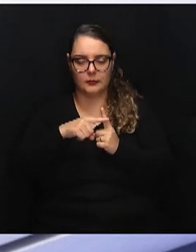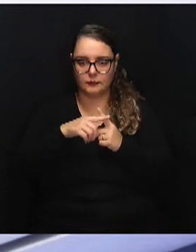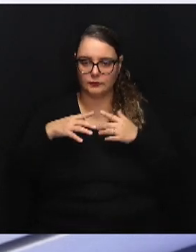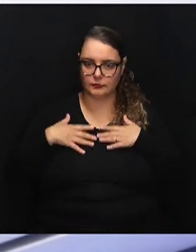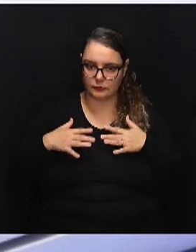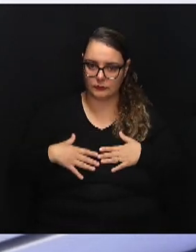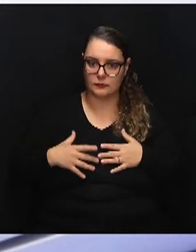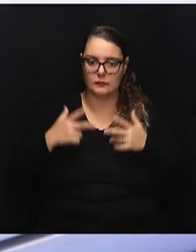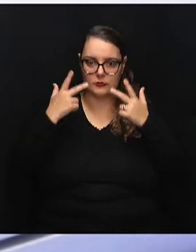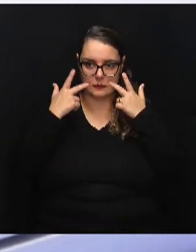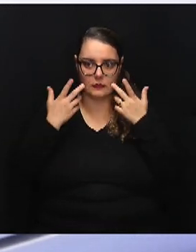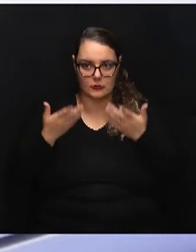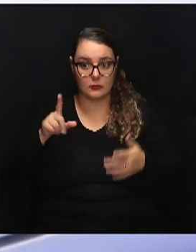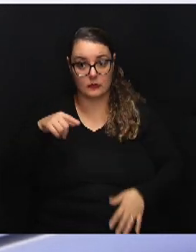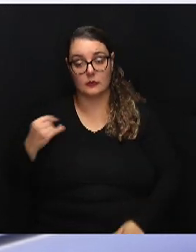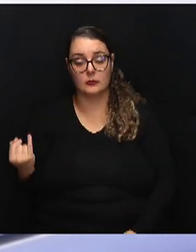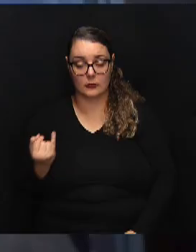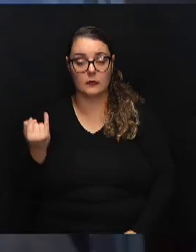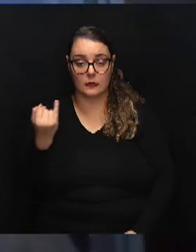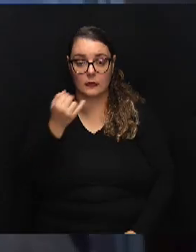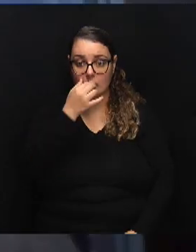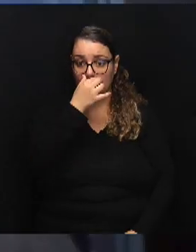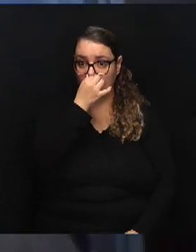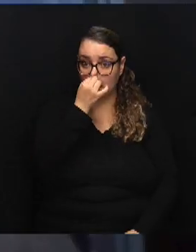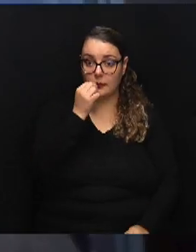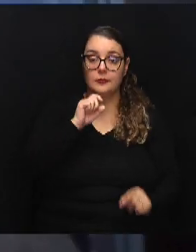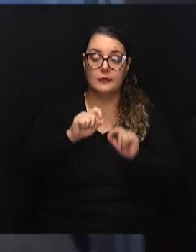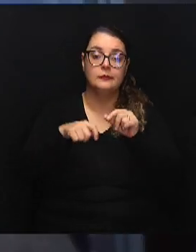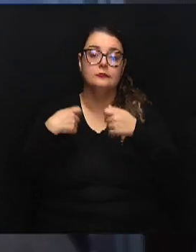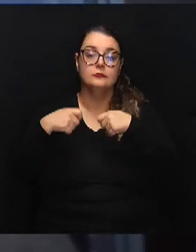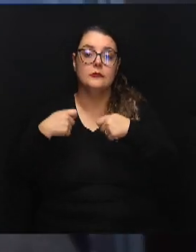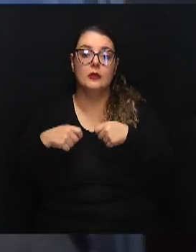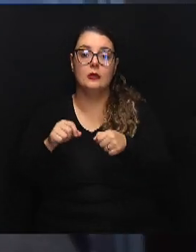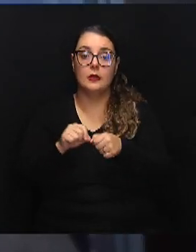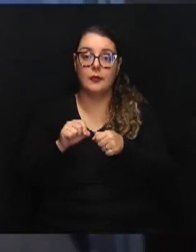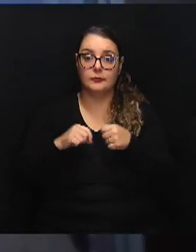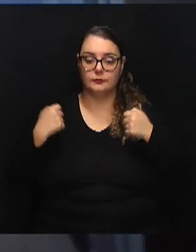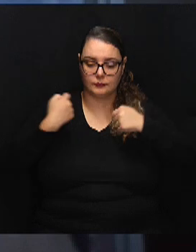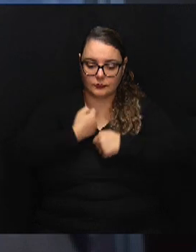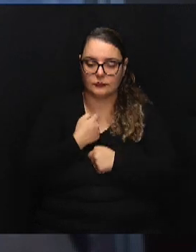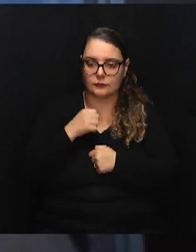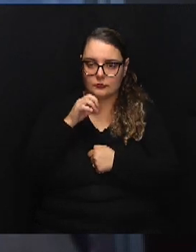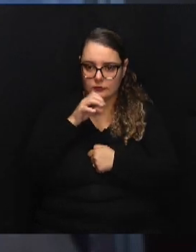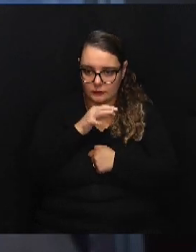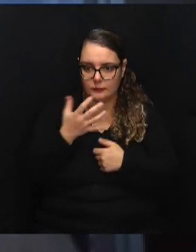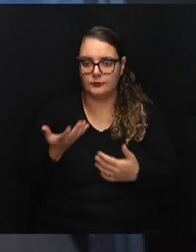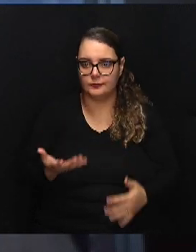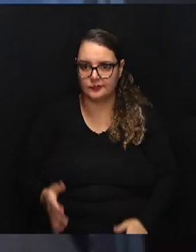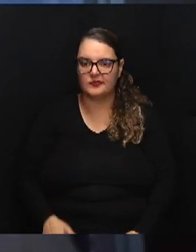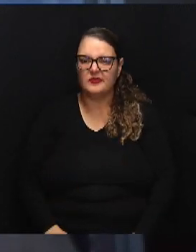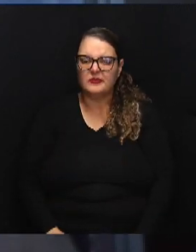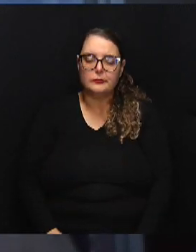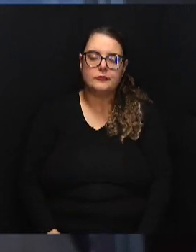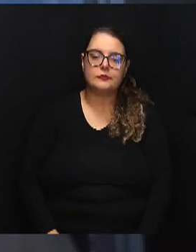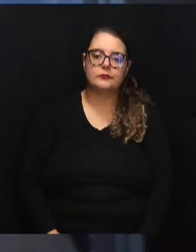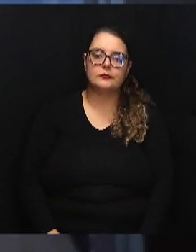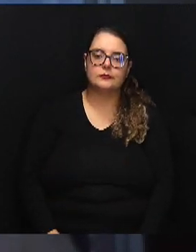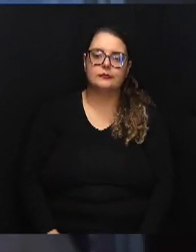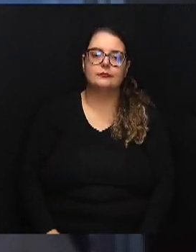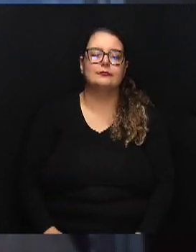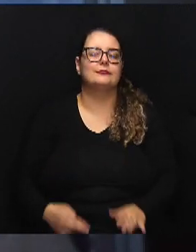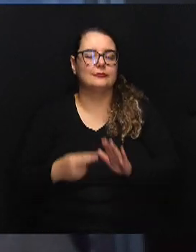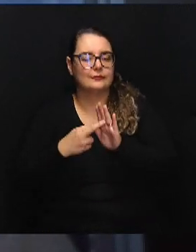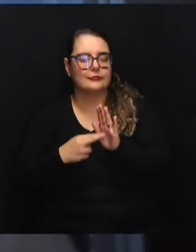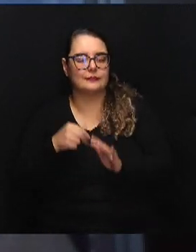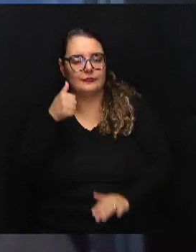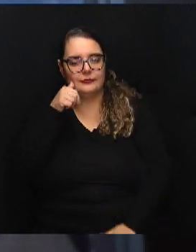dentro do normal, isso é importante. Então, o que a gente precisa fazer? Se agasalhar, né, então, a receita da vovó, né, que